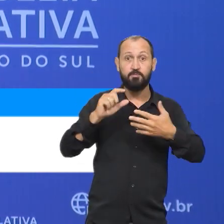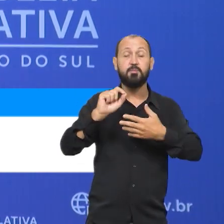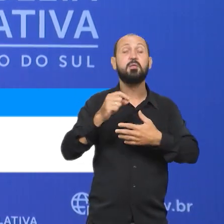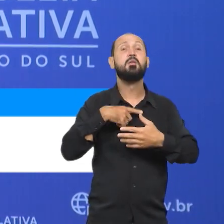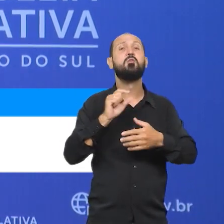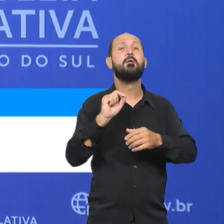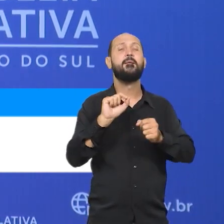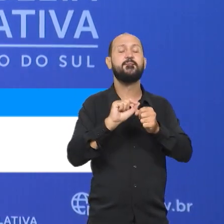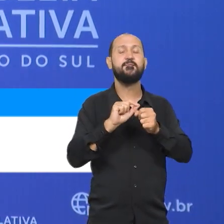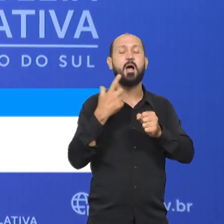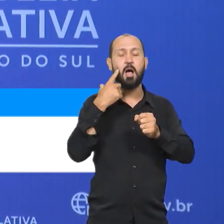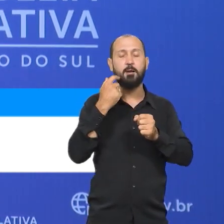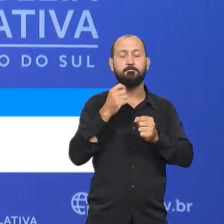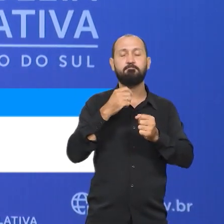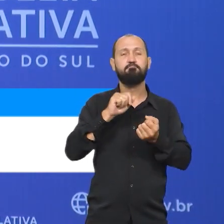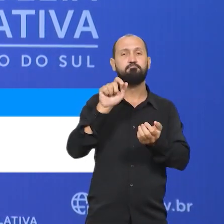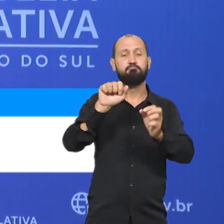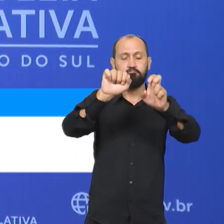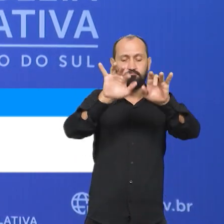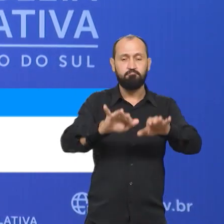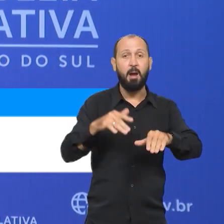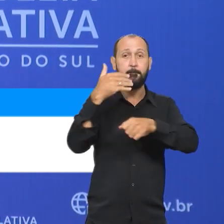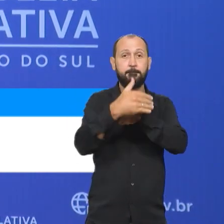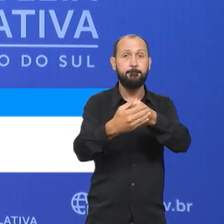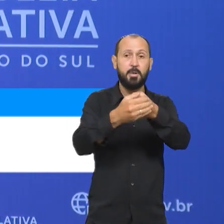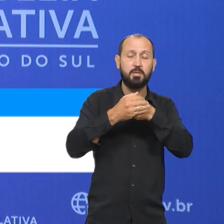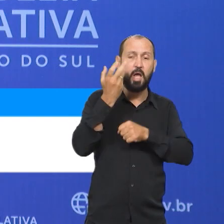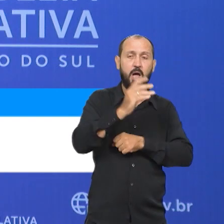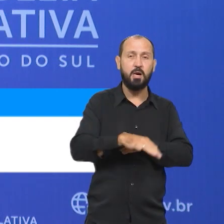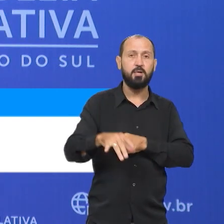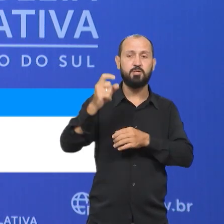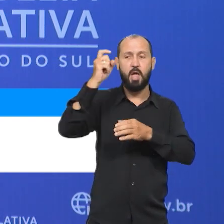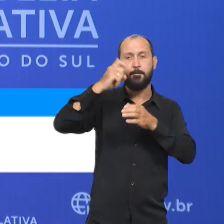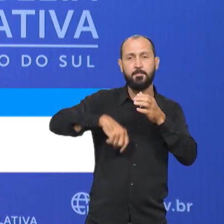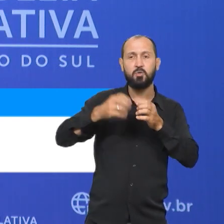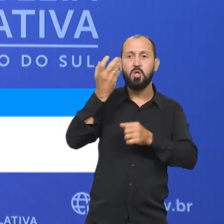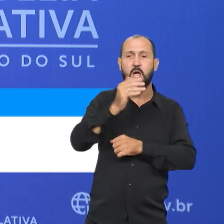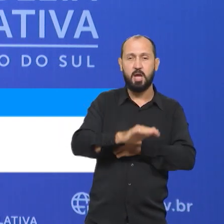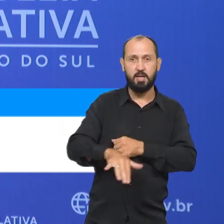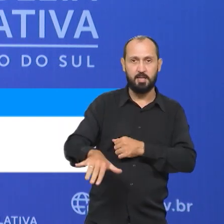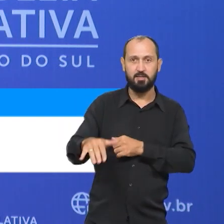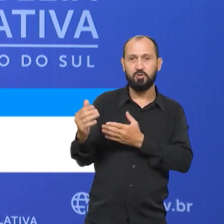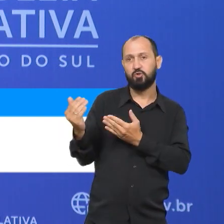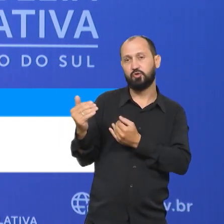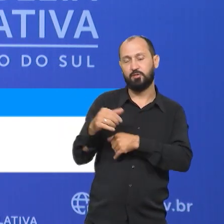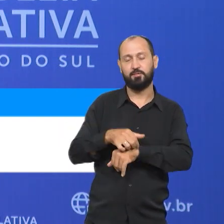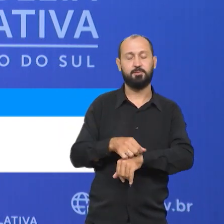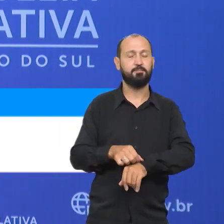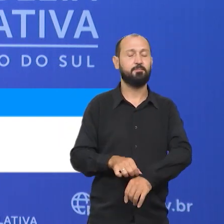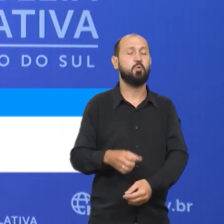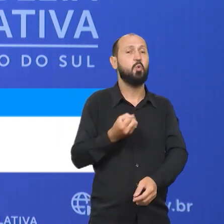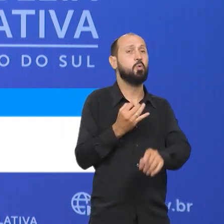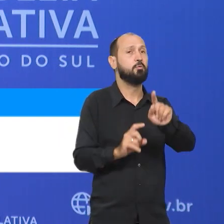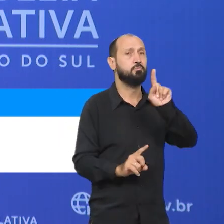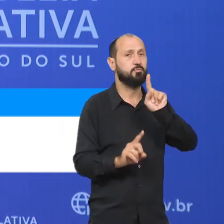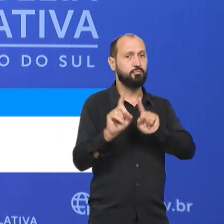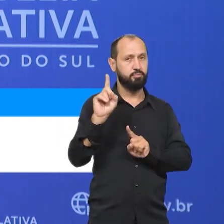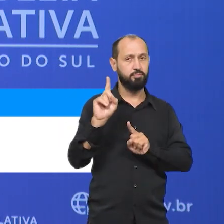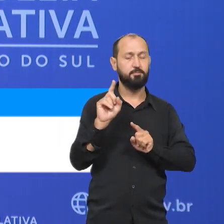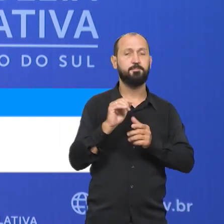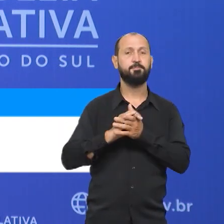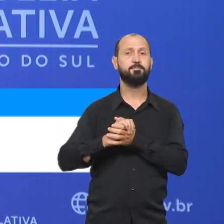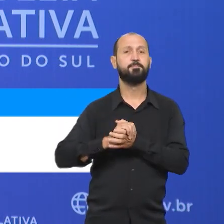do Sul, o número de medidas protetivas de urgência em casos de abuso sexual contra crianças e adolescentes